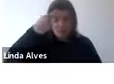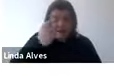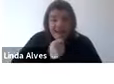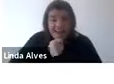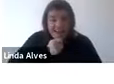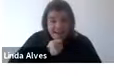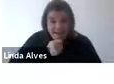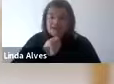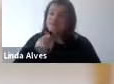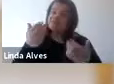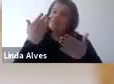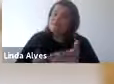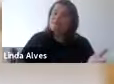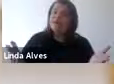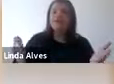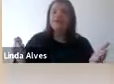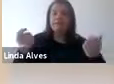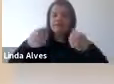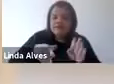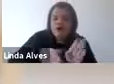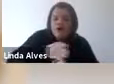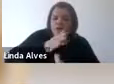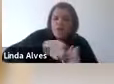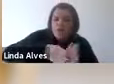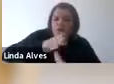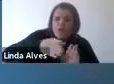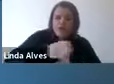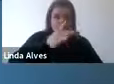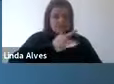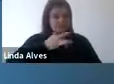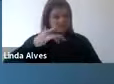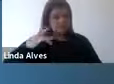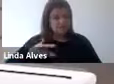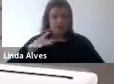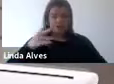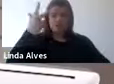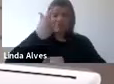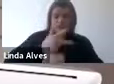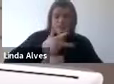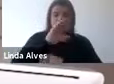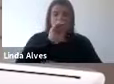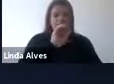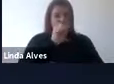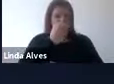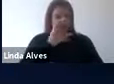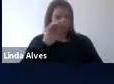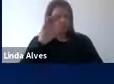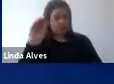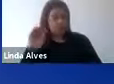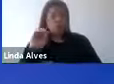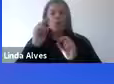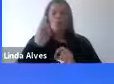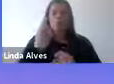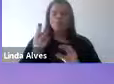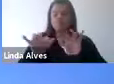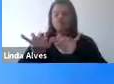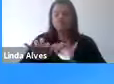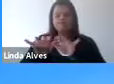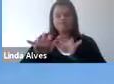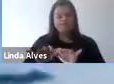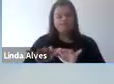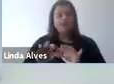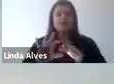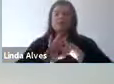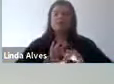está perdendo. Orientação à saúde por videochamada 0800 ou chat. Serviço disponível